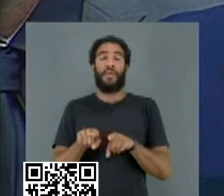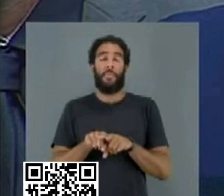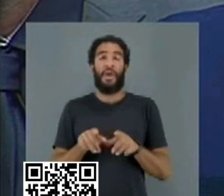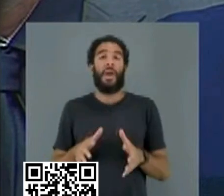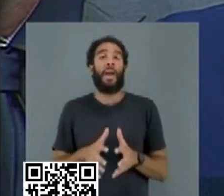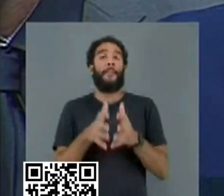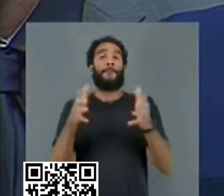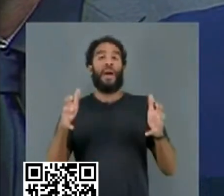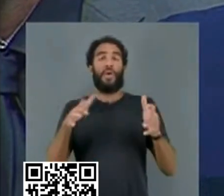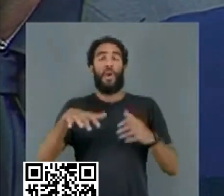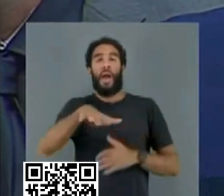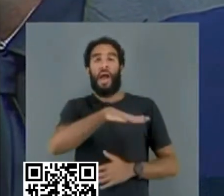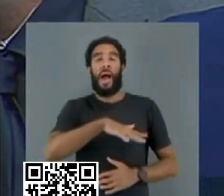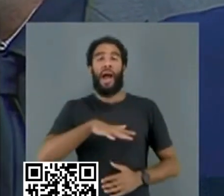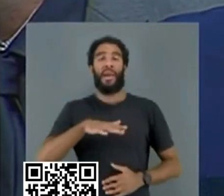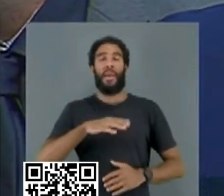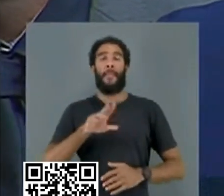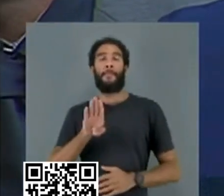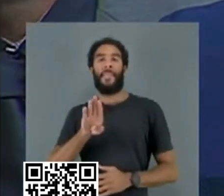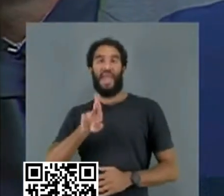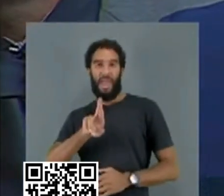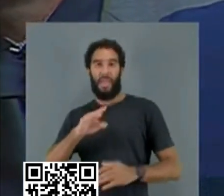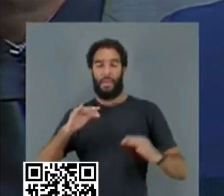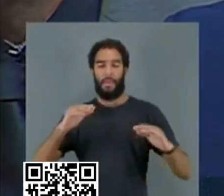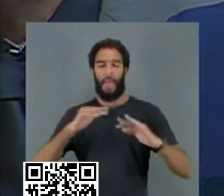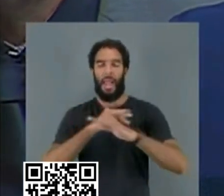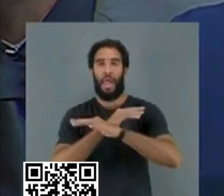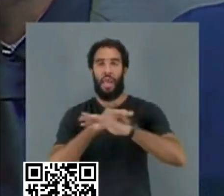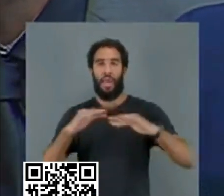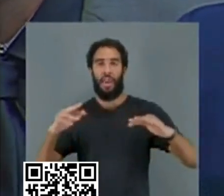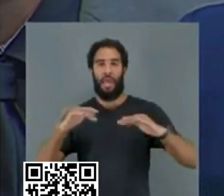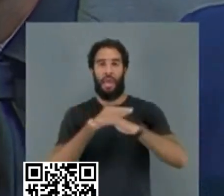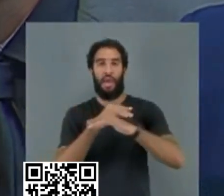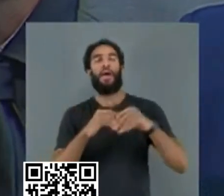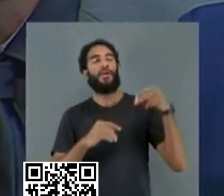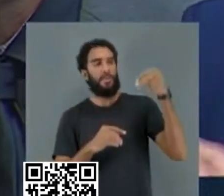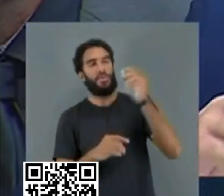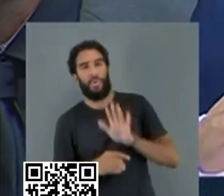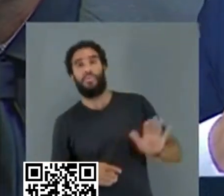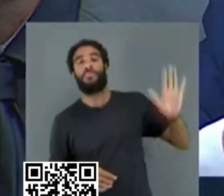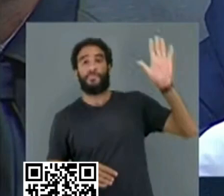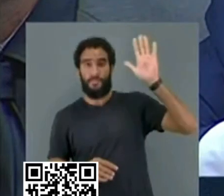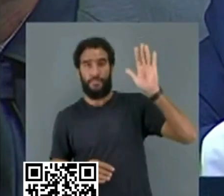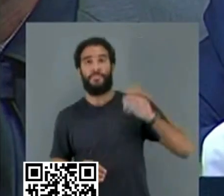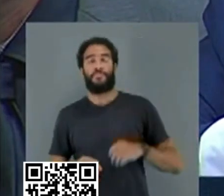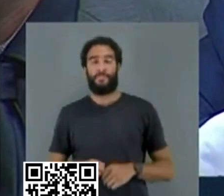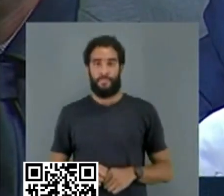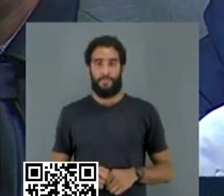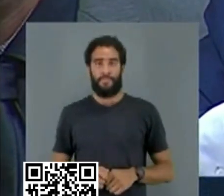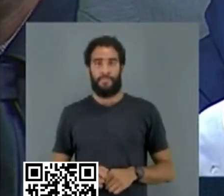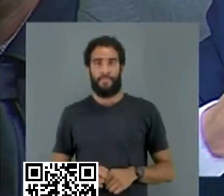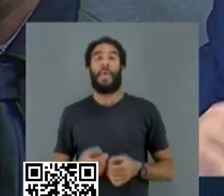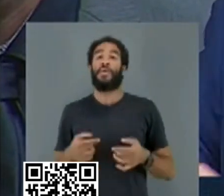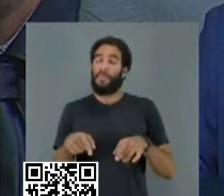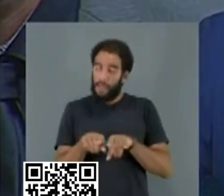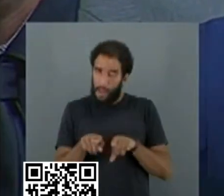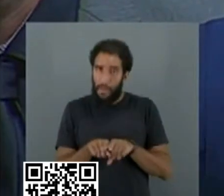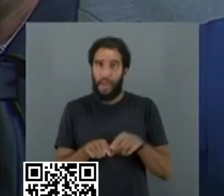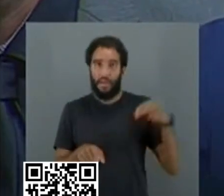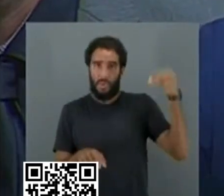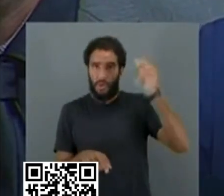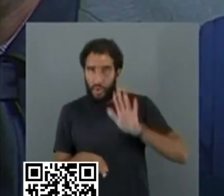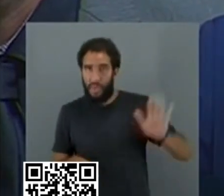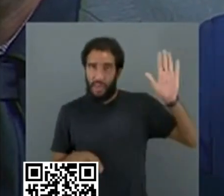malha viária de rodovias federais do Brasil, está no Nordeste brasileiro. O Nordeste brasileiro também, onde a gente tem a